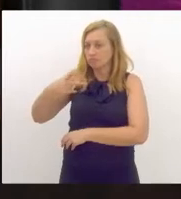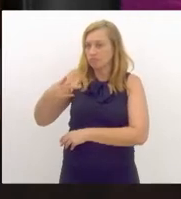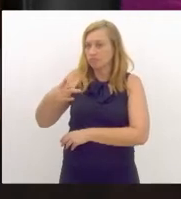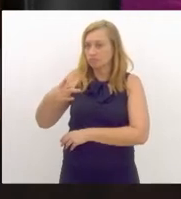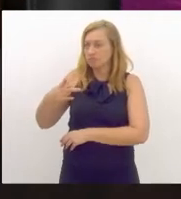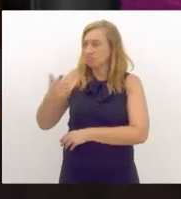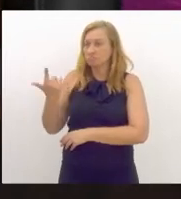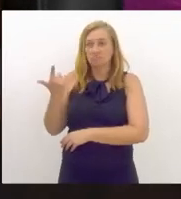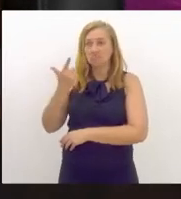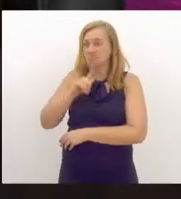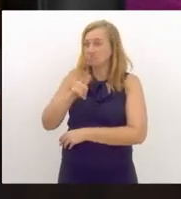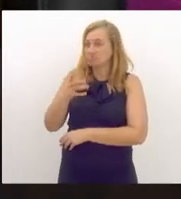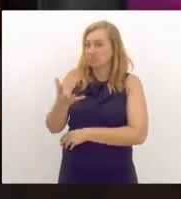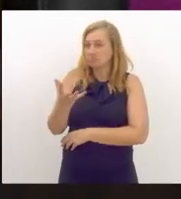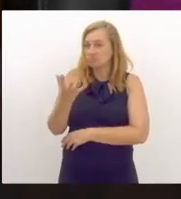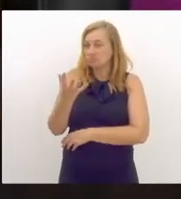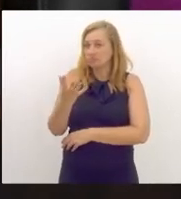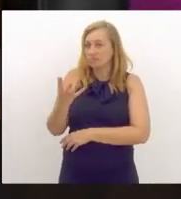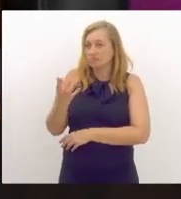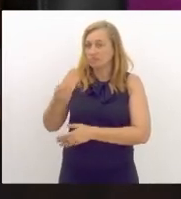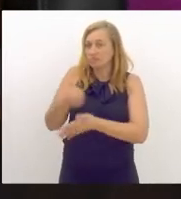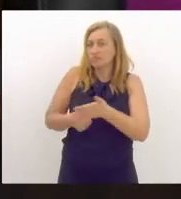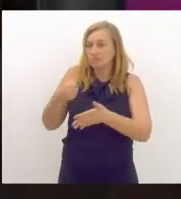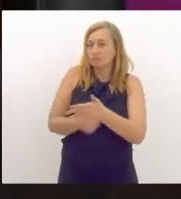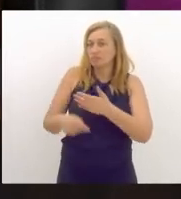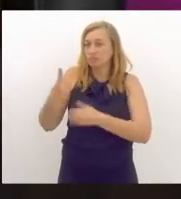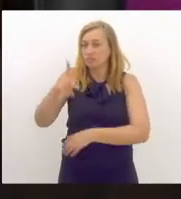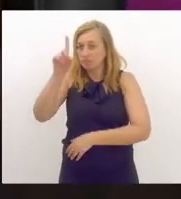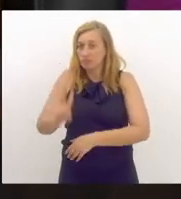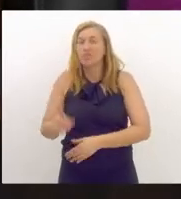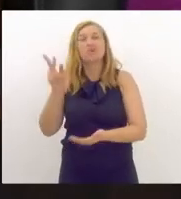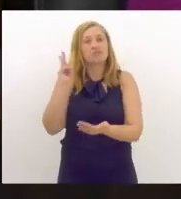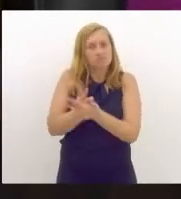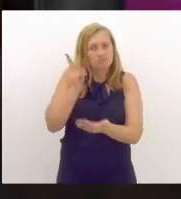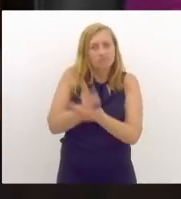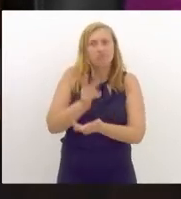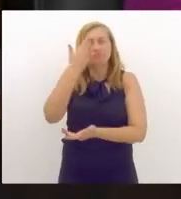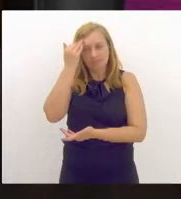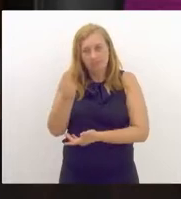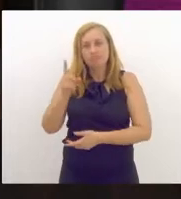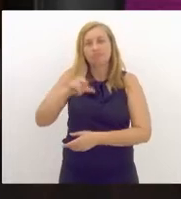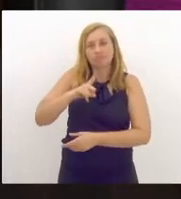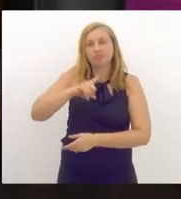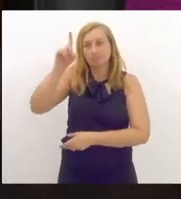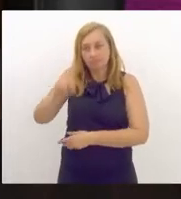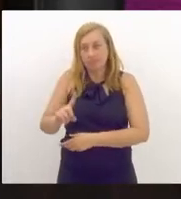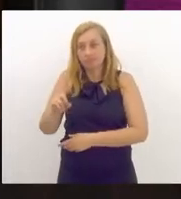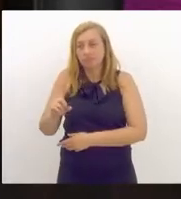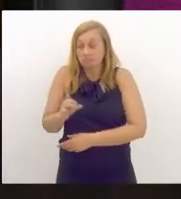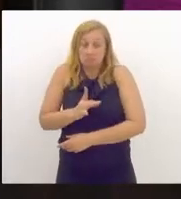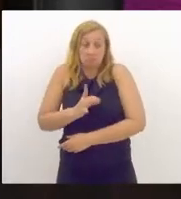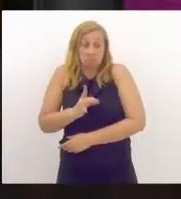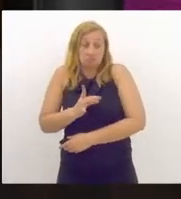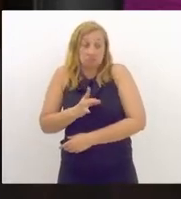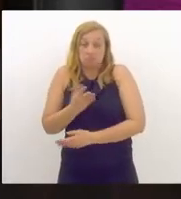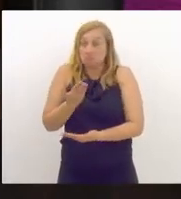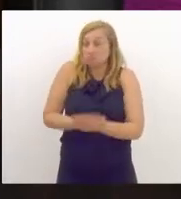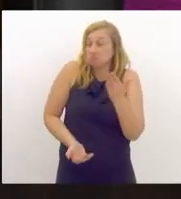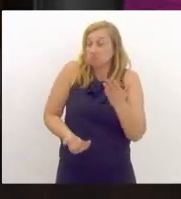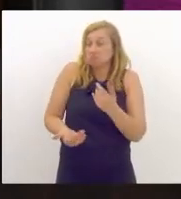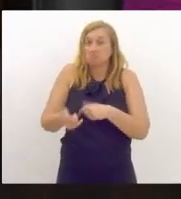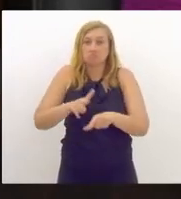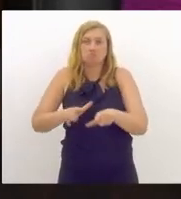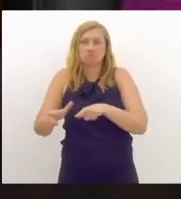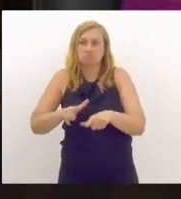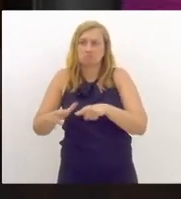mesmo elas sabendo que mesmo elas sabendo que tem direito elas ficam com medo de perder o emprego